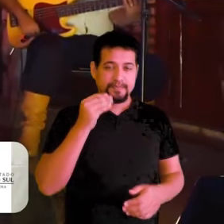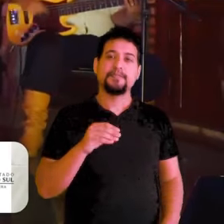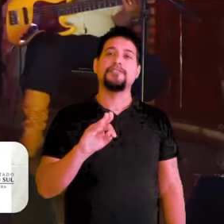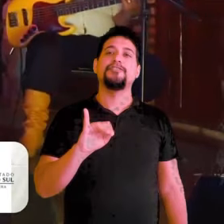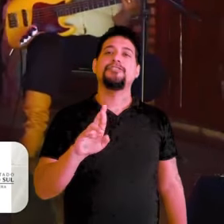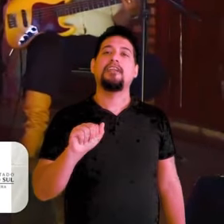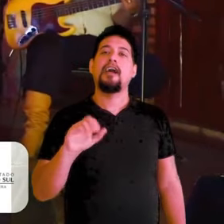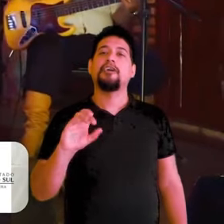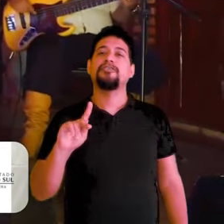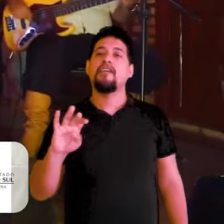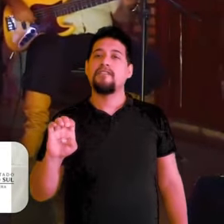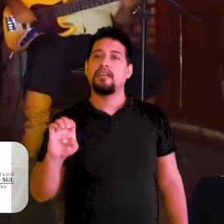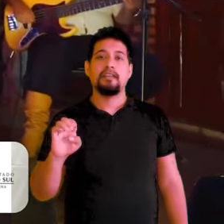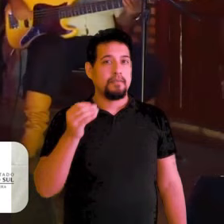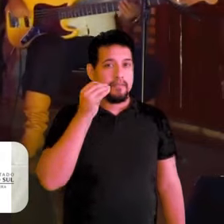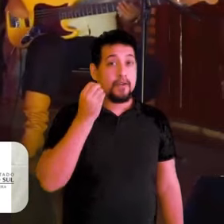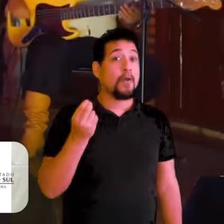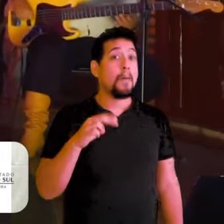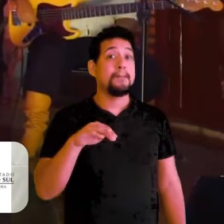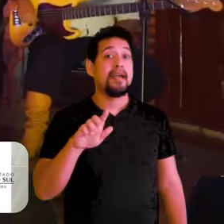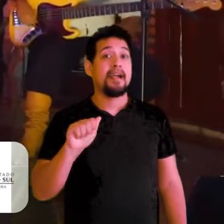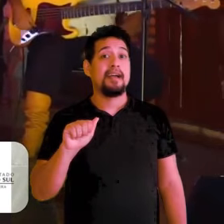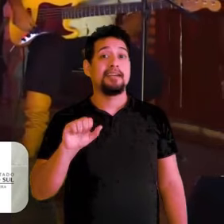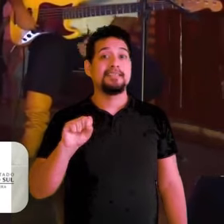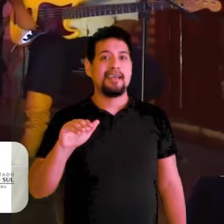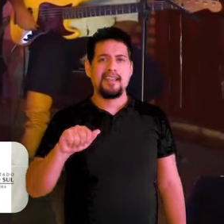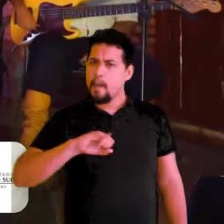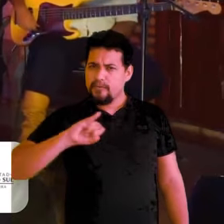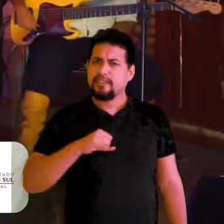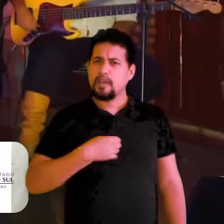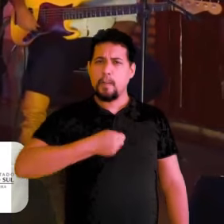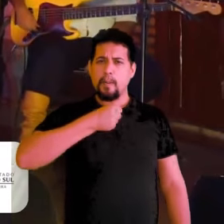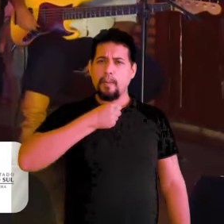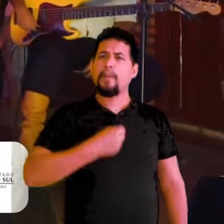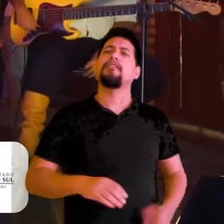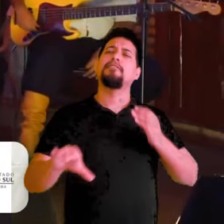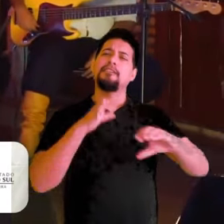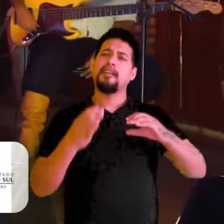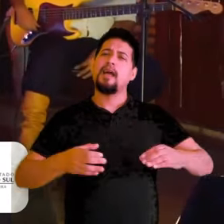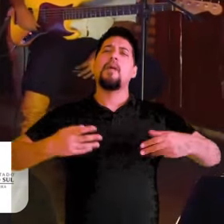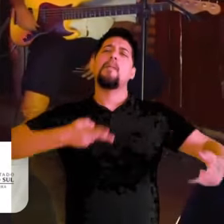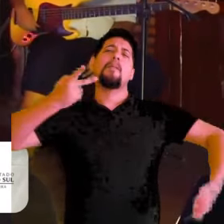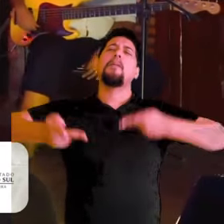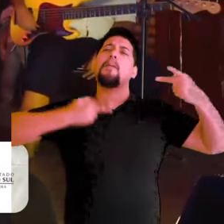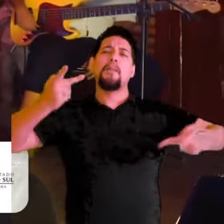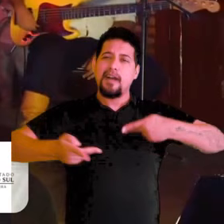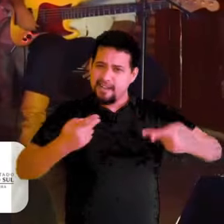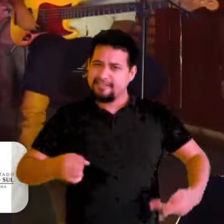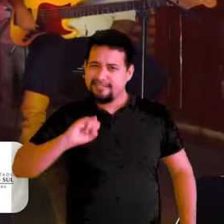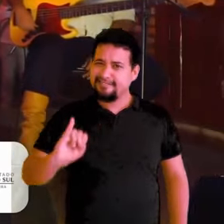vamos? Vamos. Pode ser? Aqui. Vamos aproveitar. Atira a chave ou a Mega Sena? Vamos aproveitar que eu tô com o microfone na mão e vamos cantar mais uma, né? Soltando a